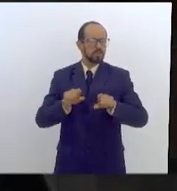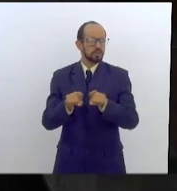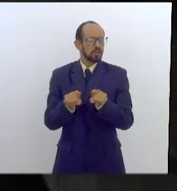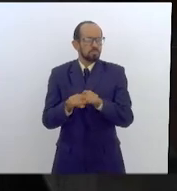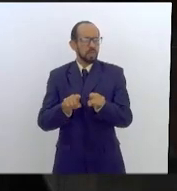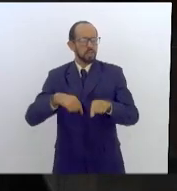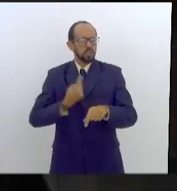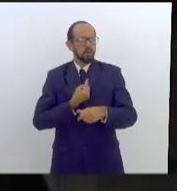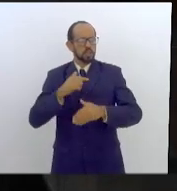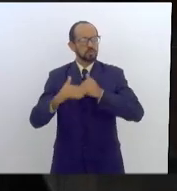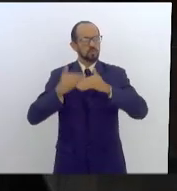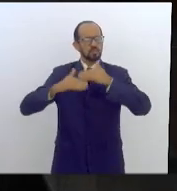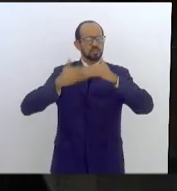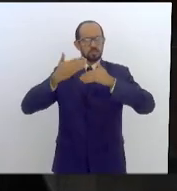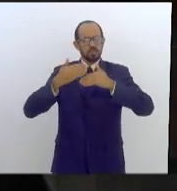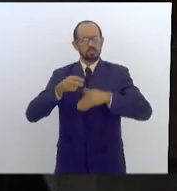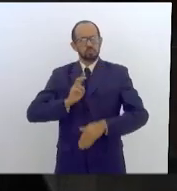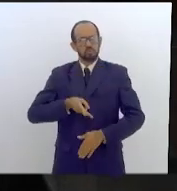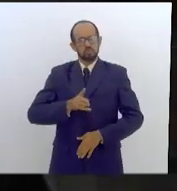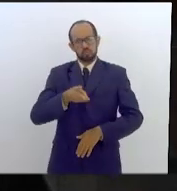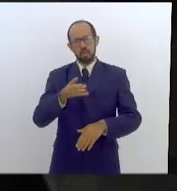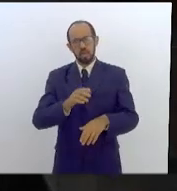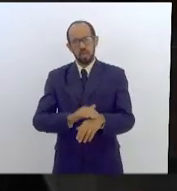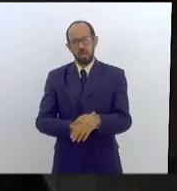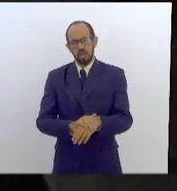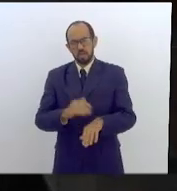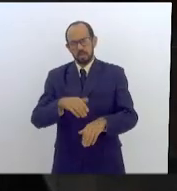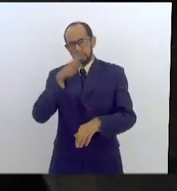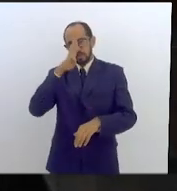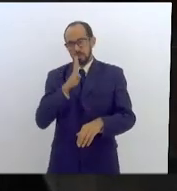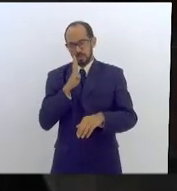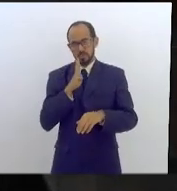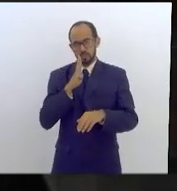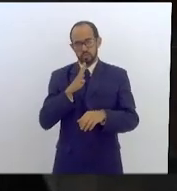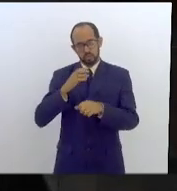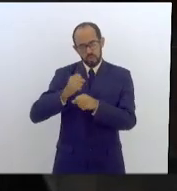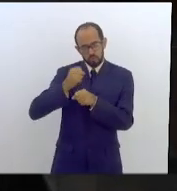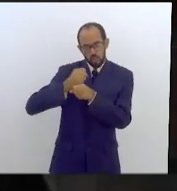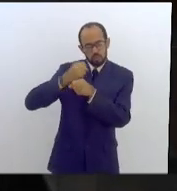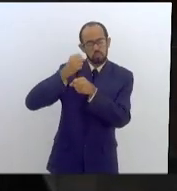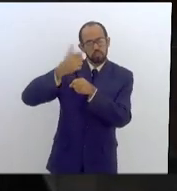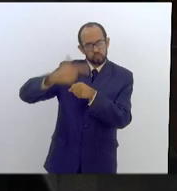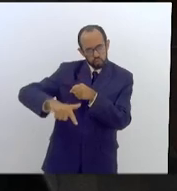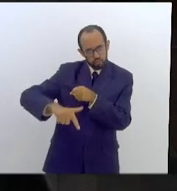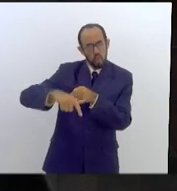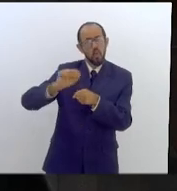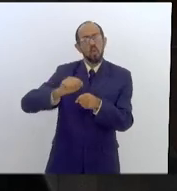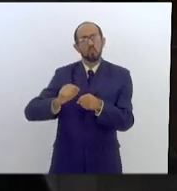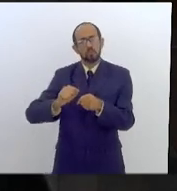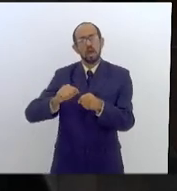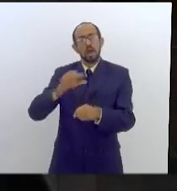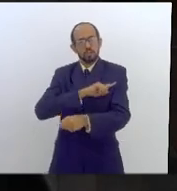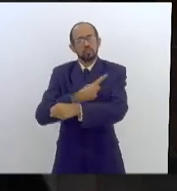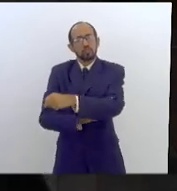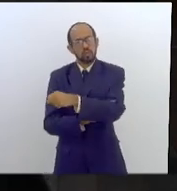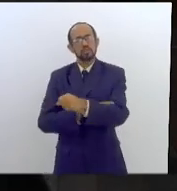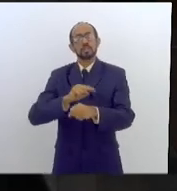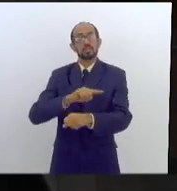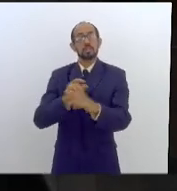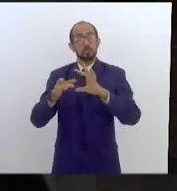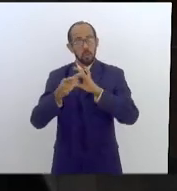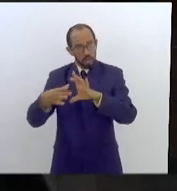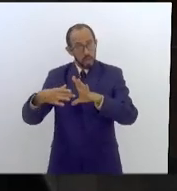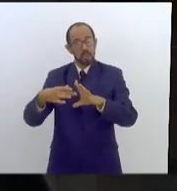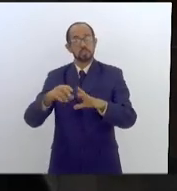avance daqui pra frente e o Brasil seja reconstruído as forças democráticas as forças progressistas compondo